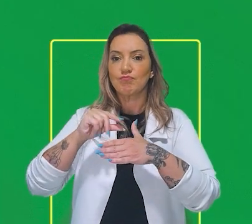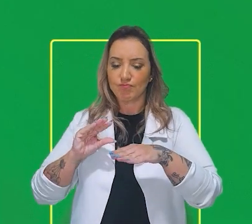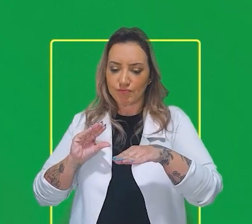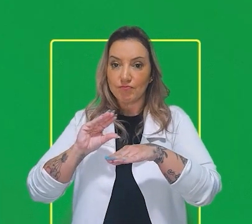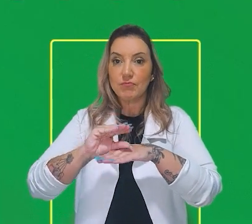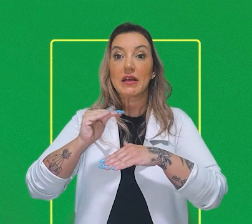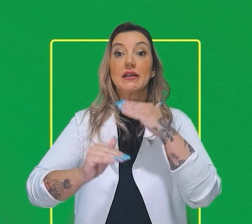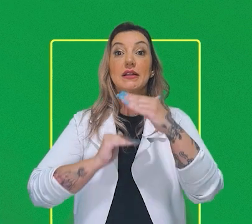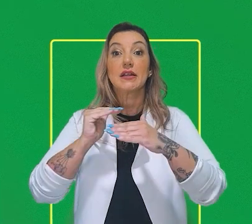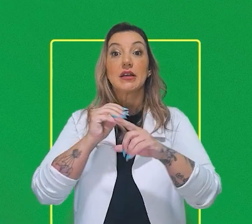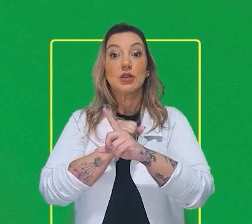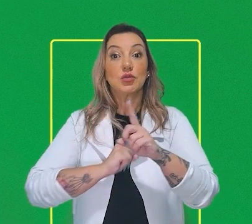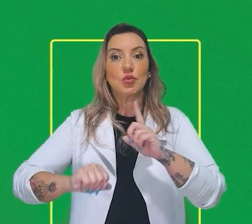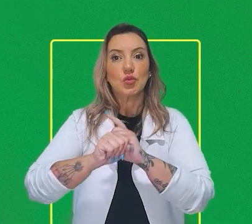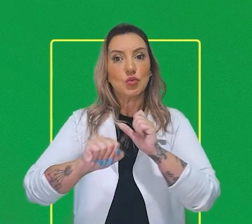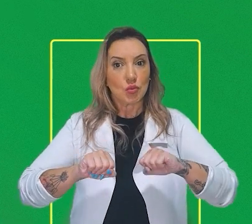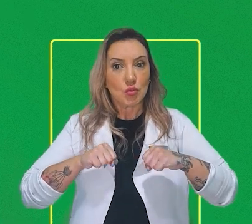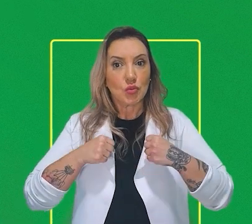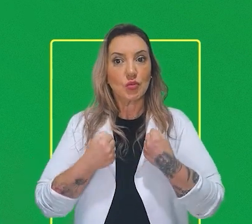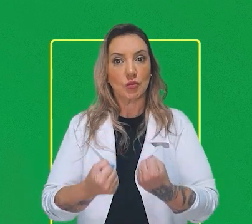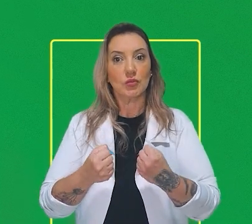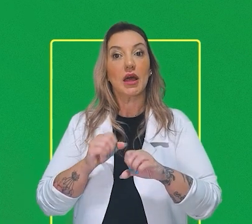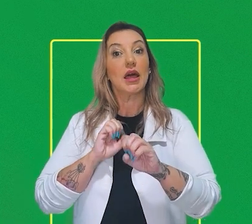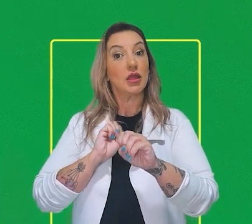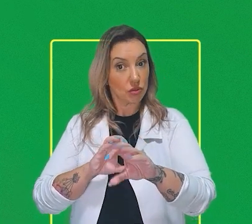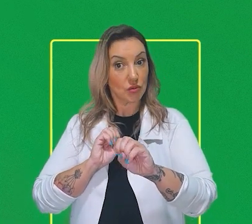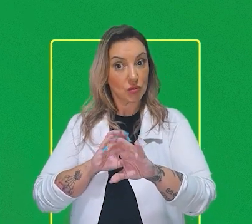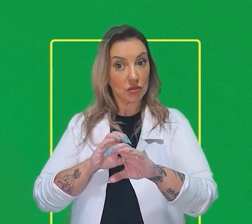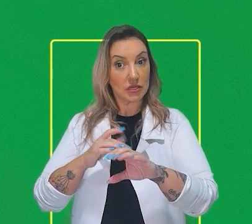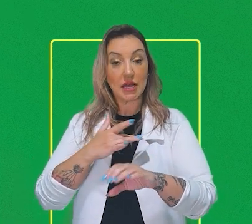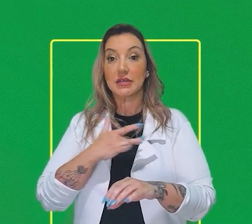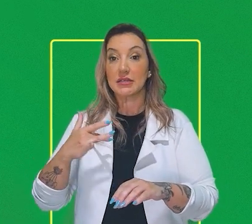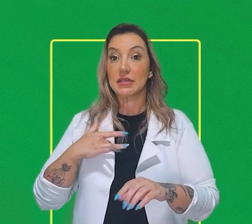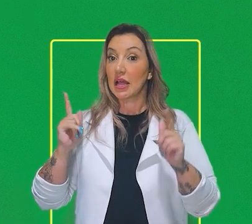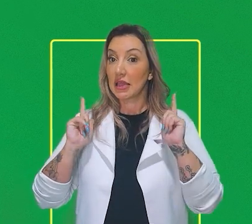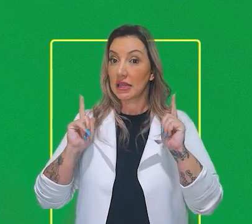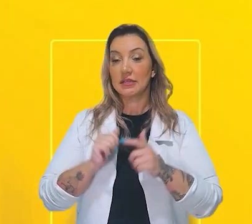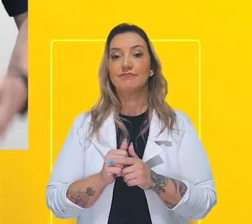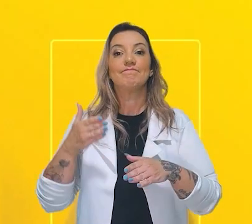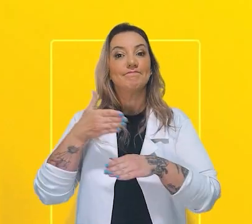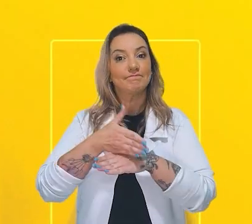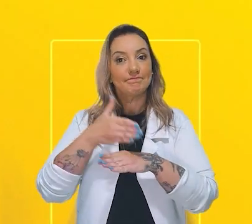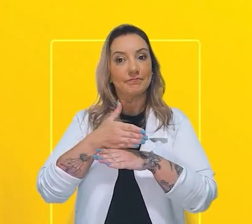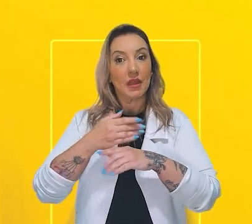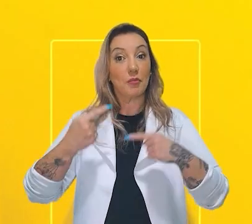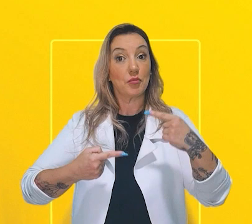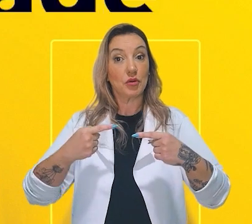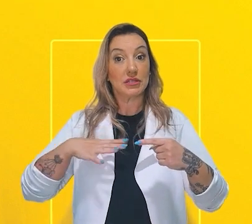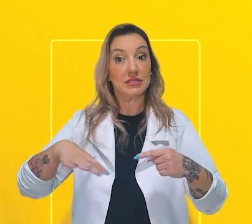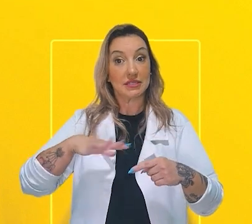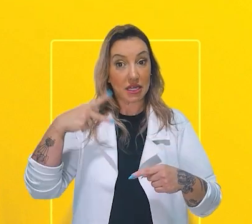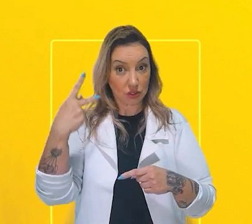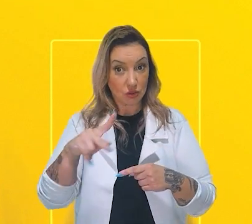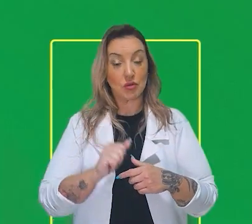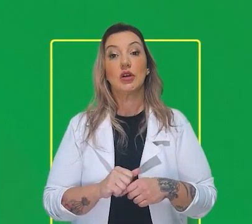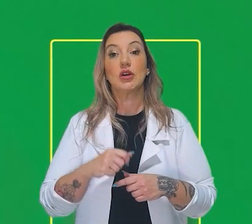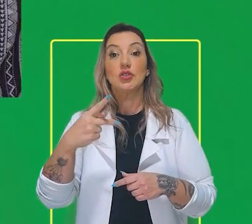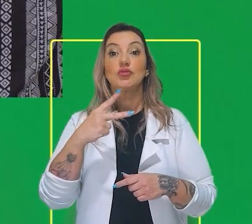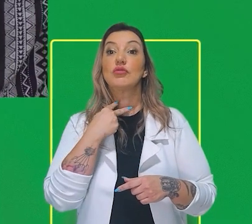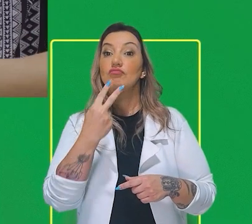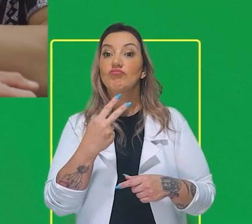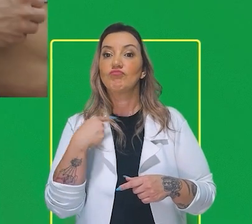MDB investe no desenvolvimento social, fortalecendo a educação, a saúde e o lazer. Participe da política da sua